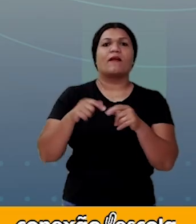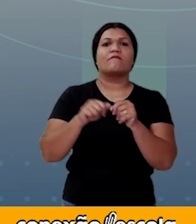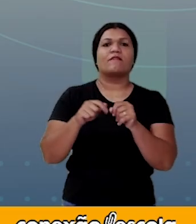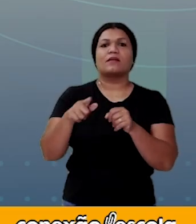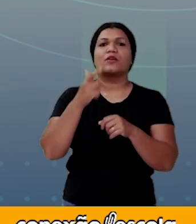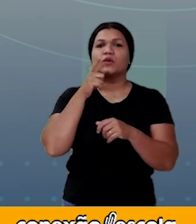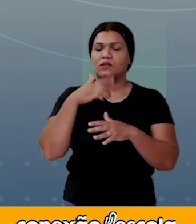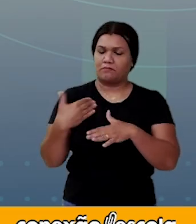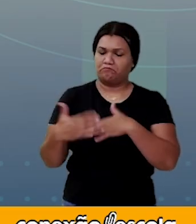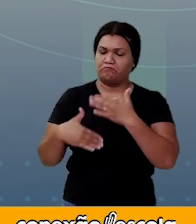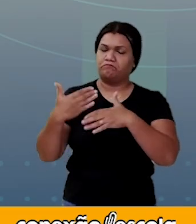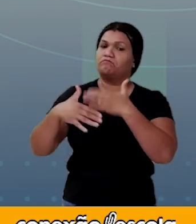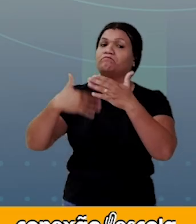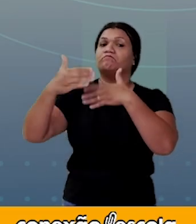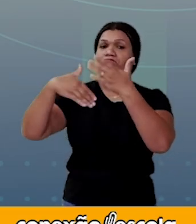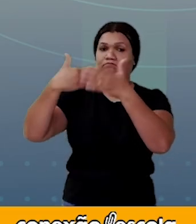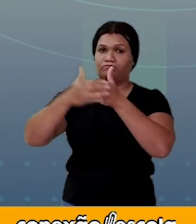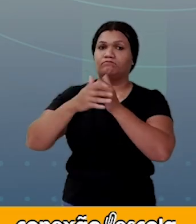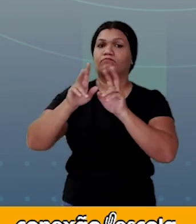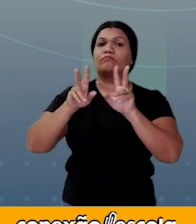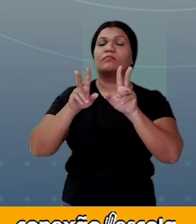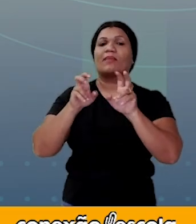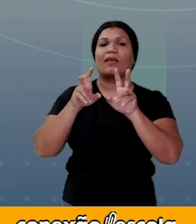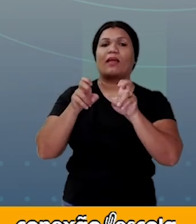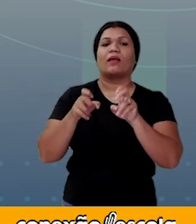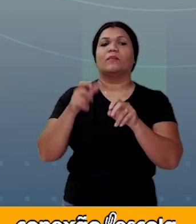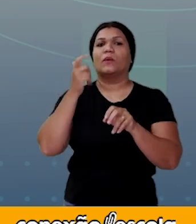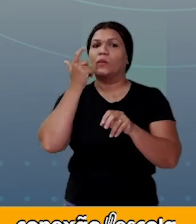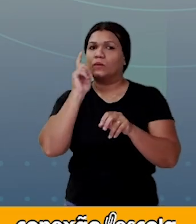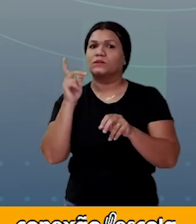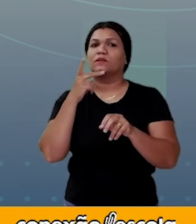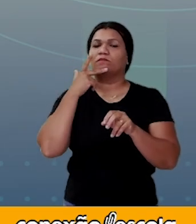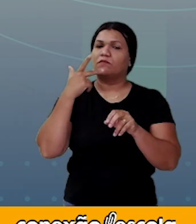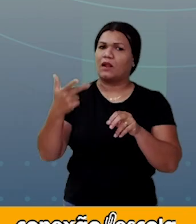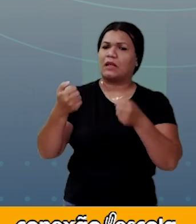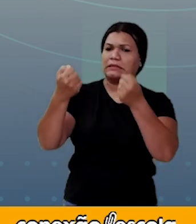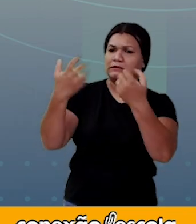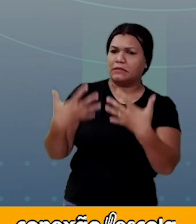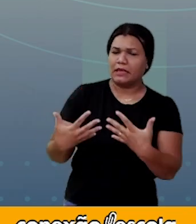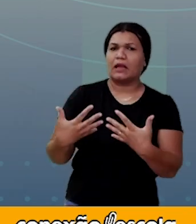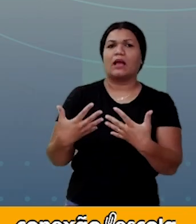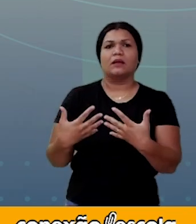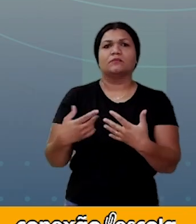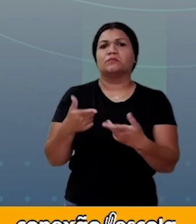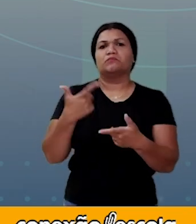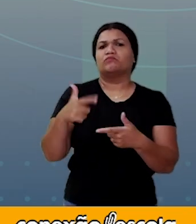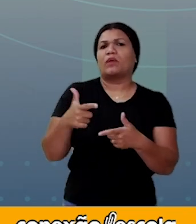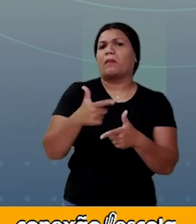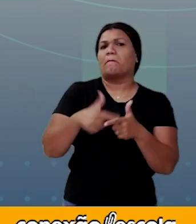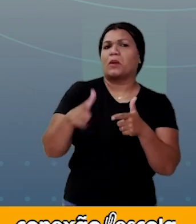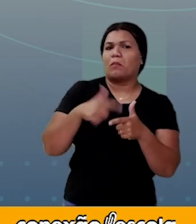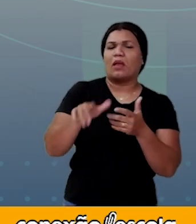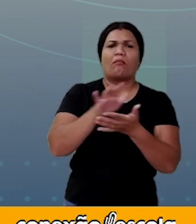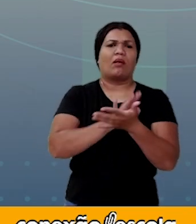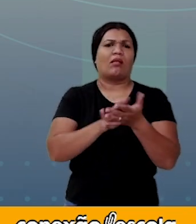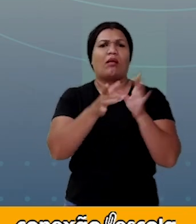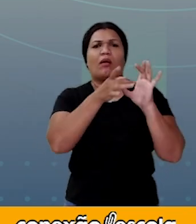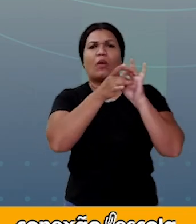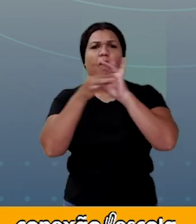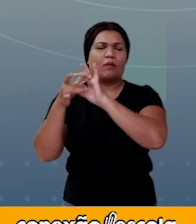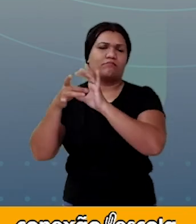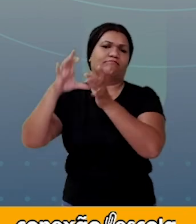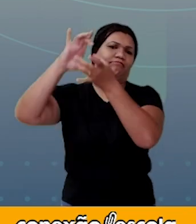vá progredindo, o tema vá sendo abordado, explicado, sem problemas de coesão,